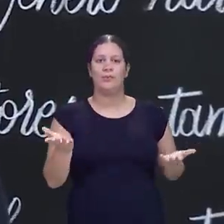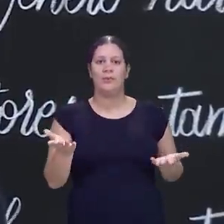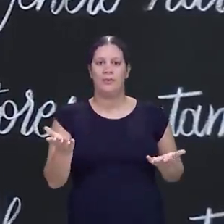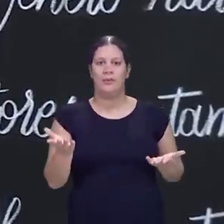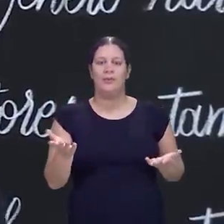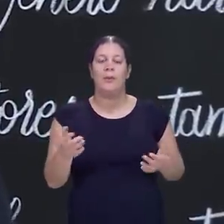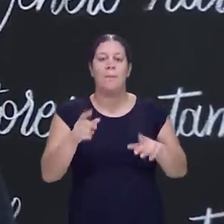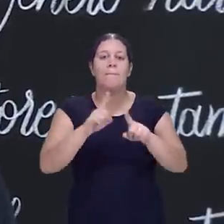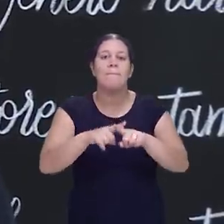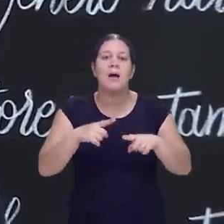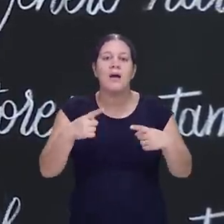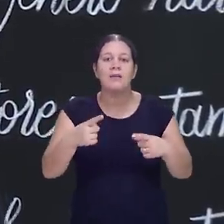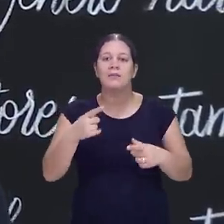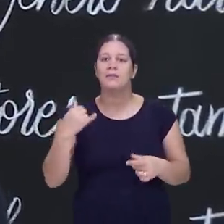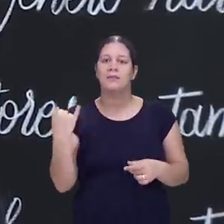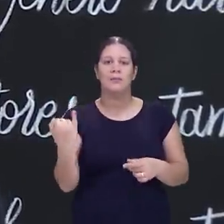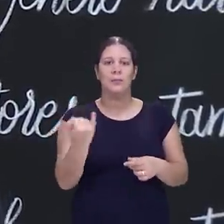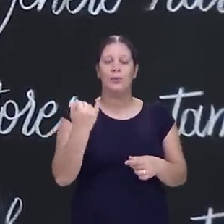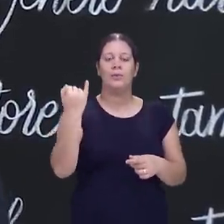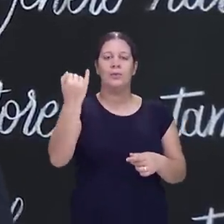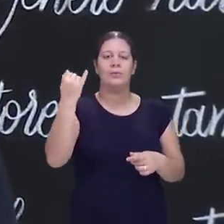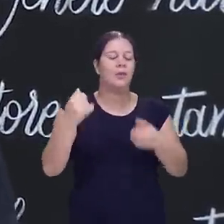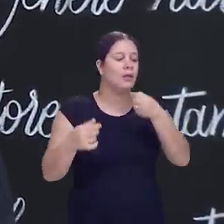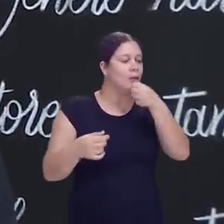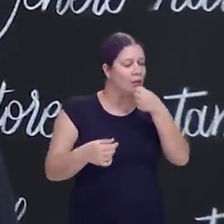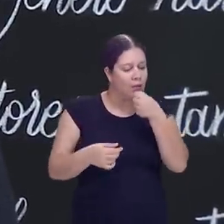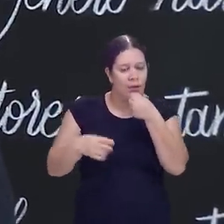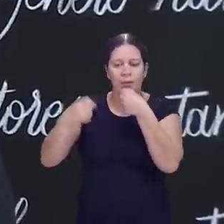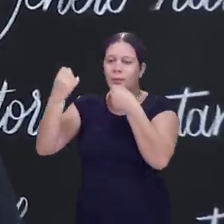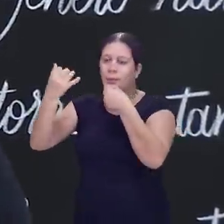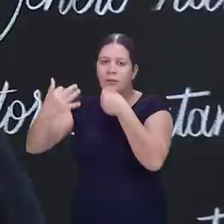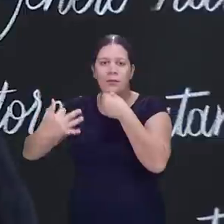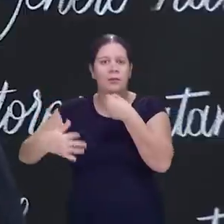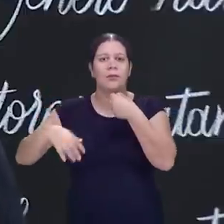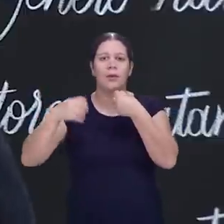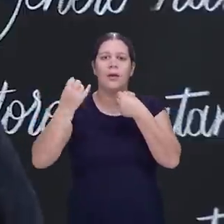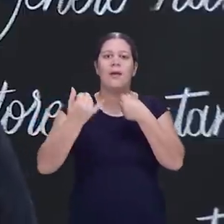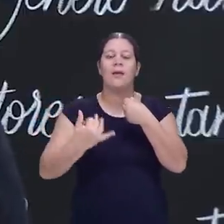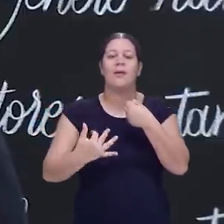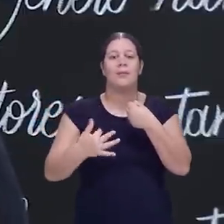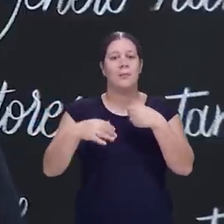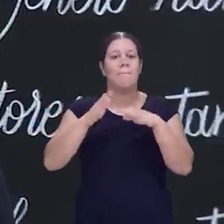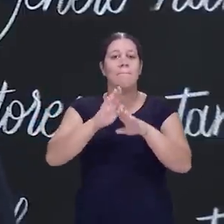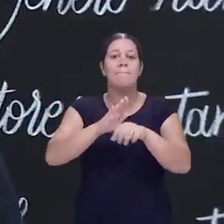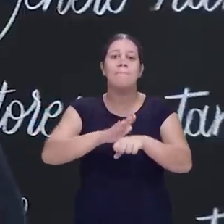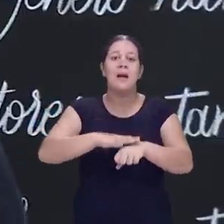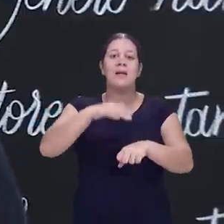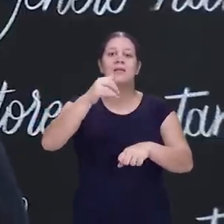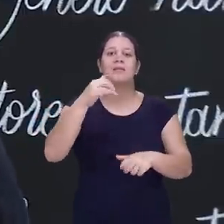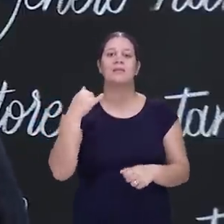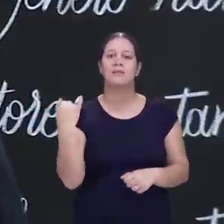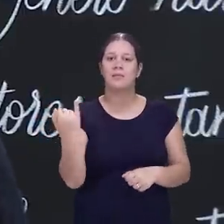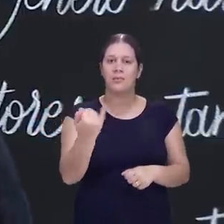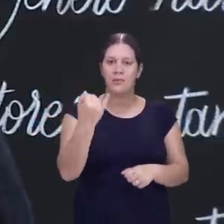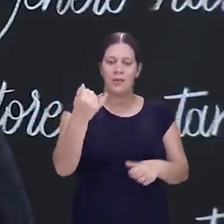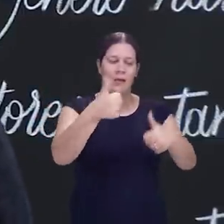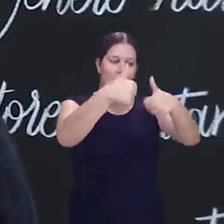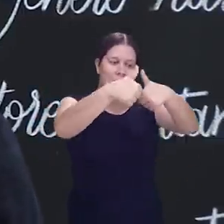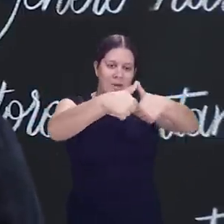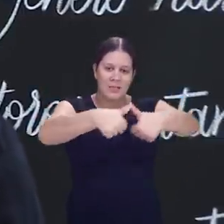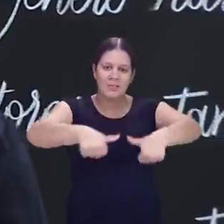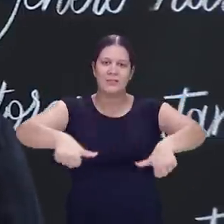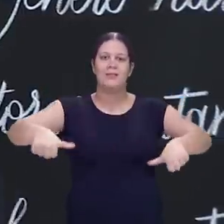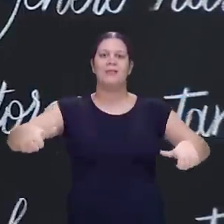vendo. Então, mais importante do que qualquer narração física presente como um narrador, mais importante do que isso é a presença